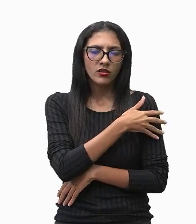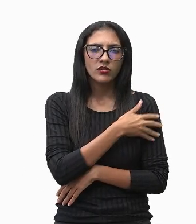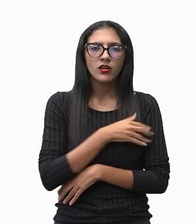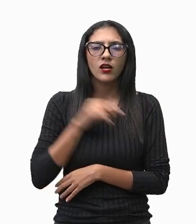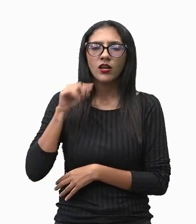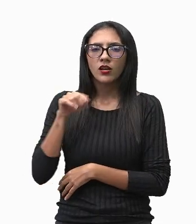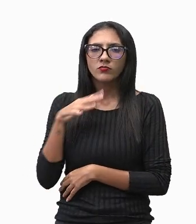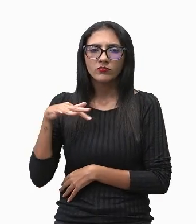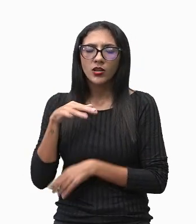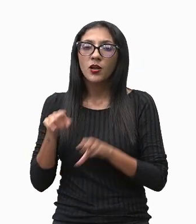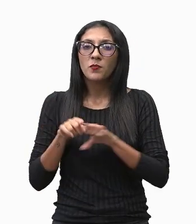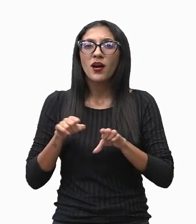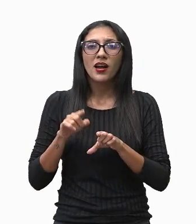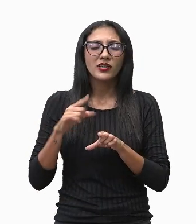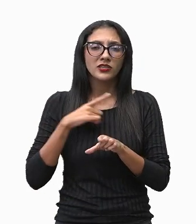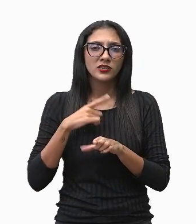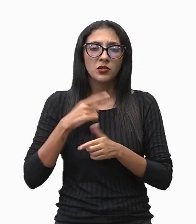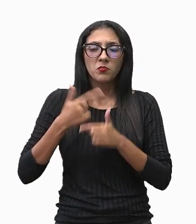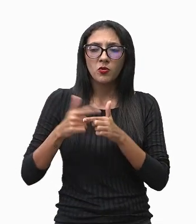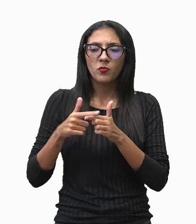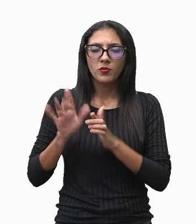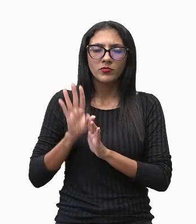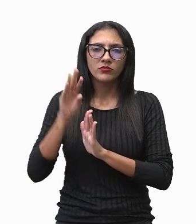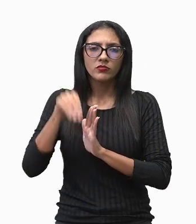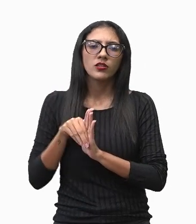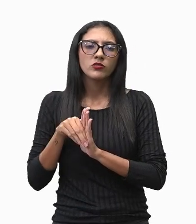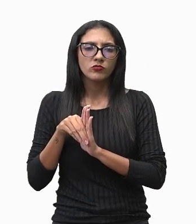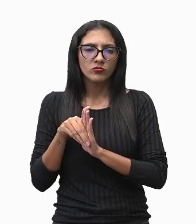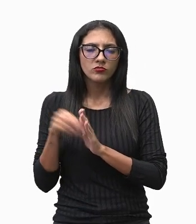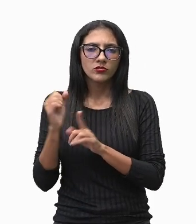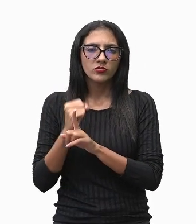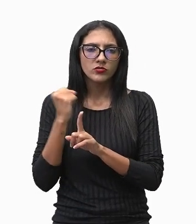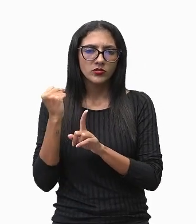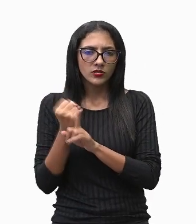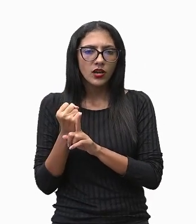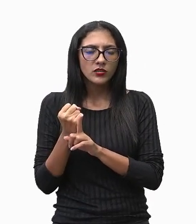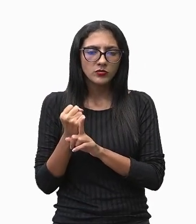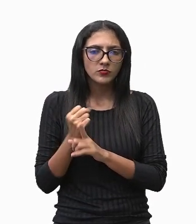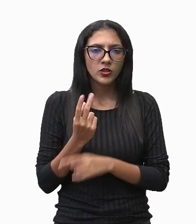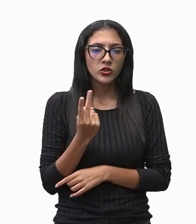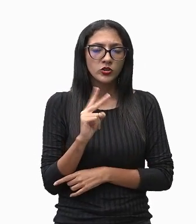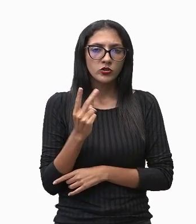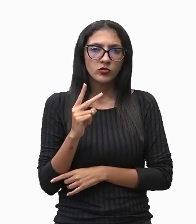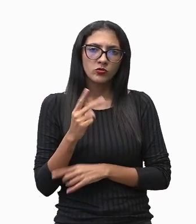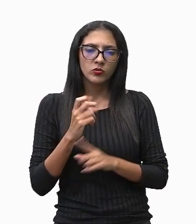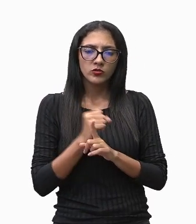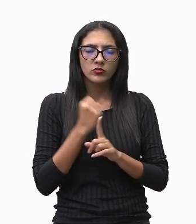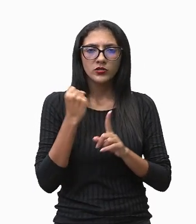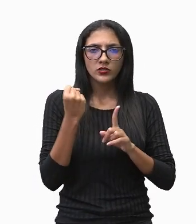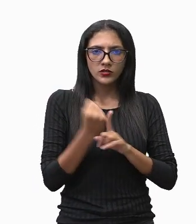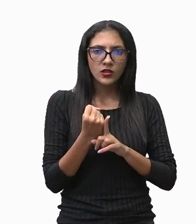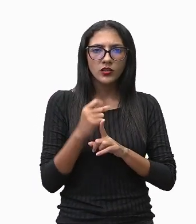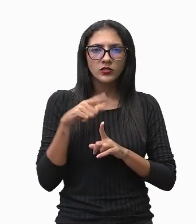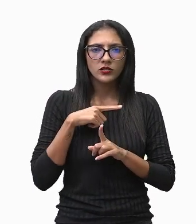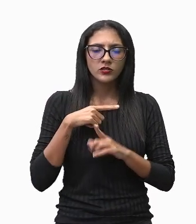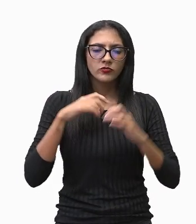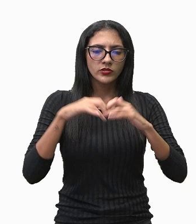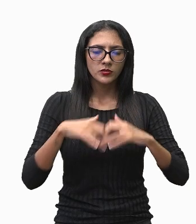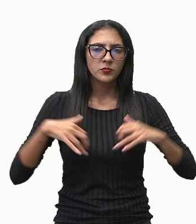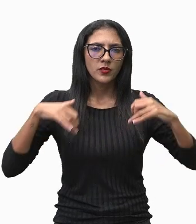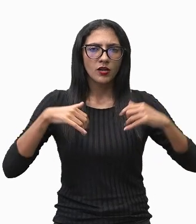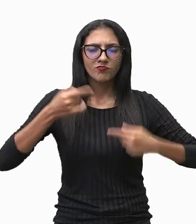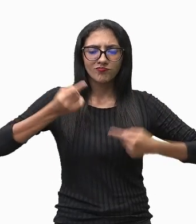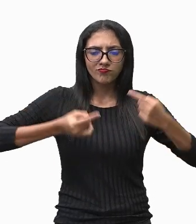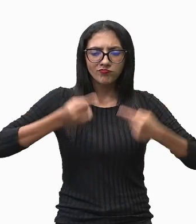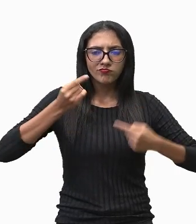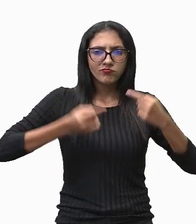essas guerras civis. Então, as facções xiitas e sunitas, elas se enfrentaram e ainda se